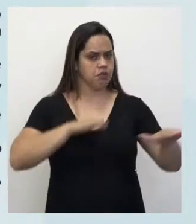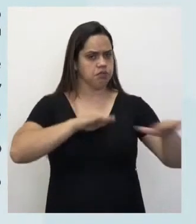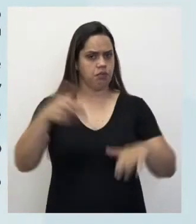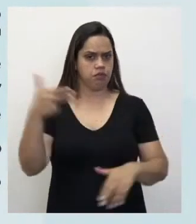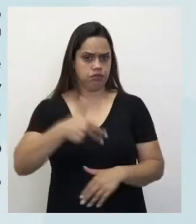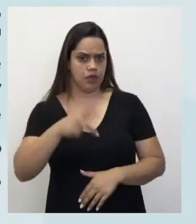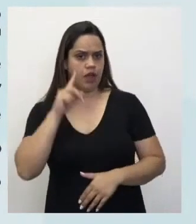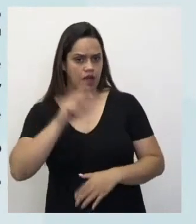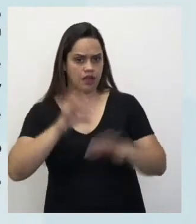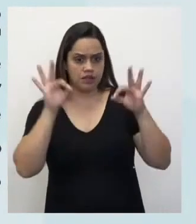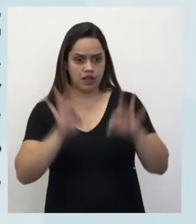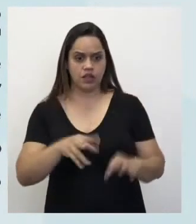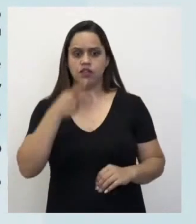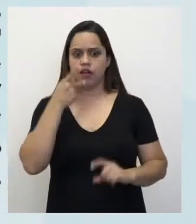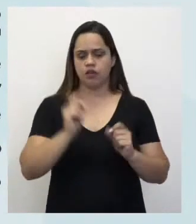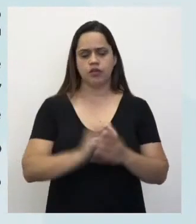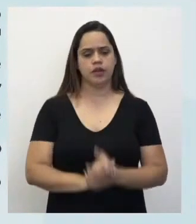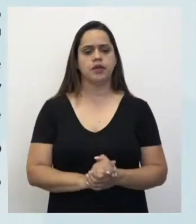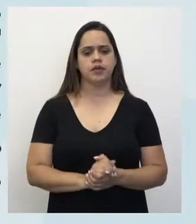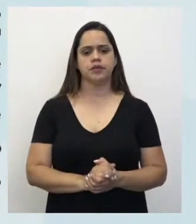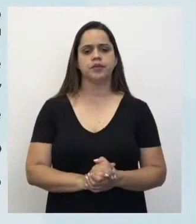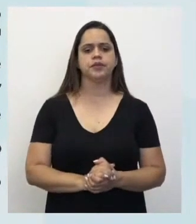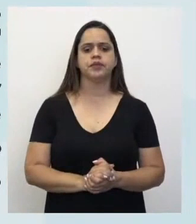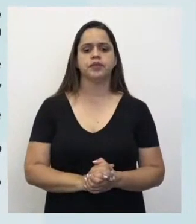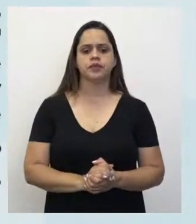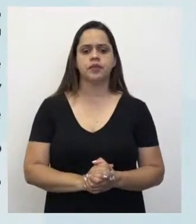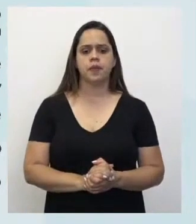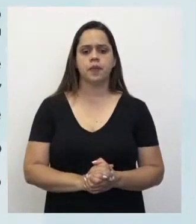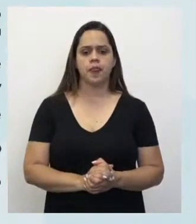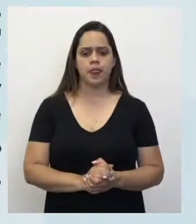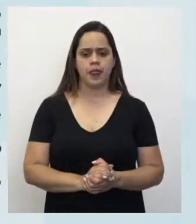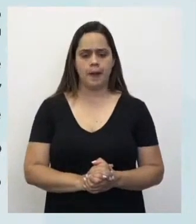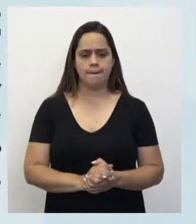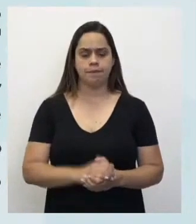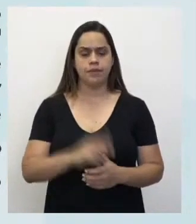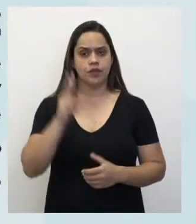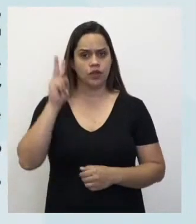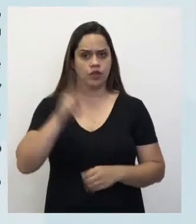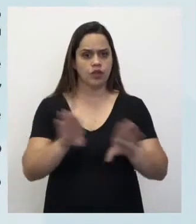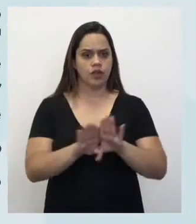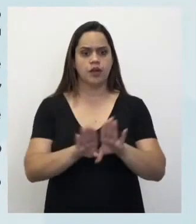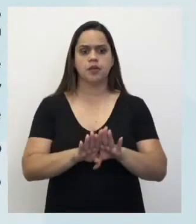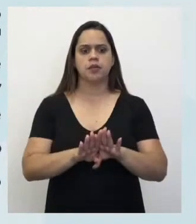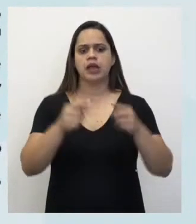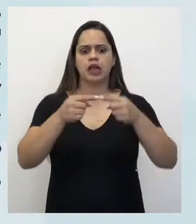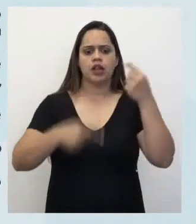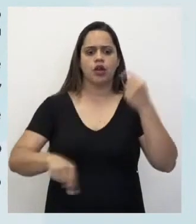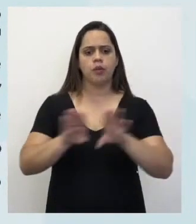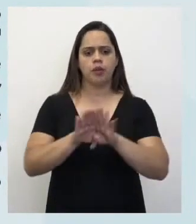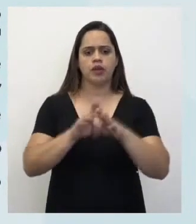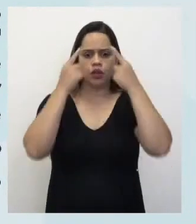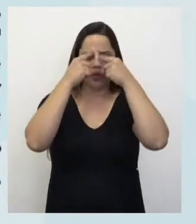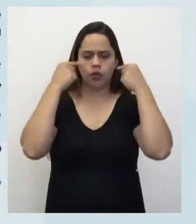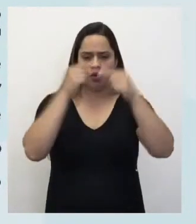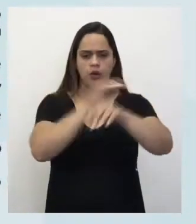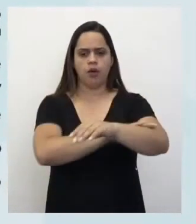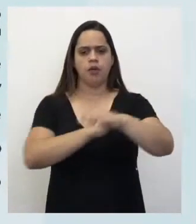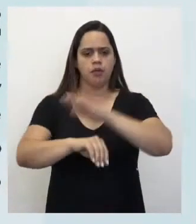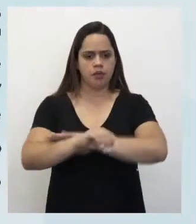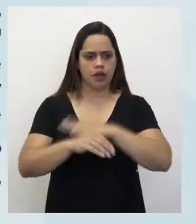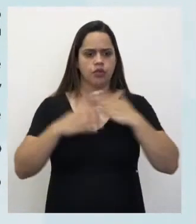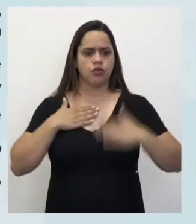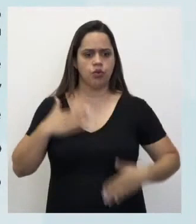hop, a desproporcionalidade dos olhos e membros nas reproduções do corpo humano, apresentando traços